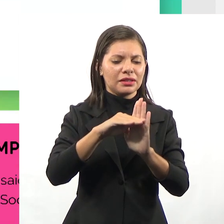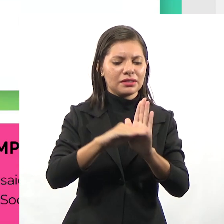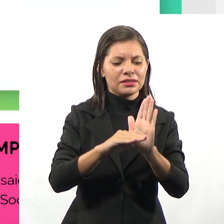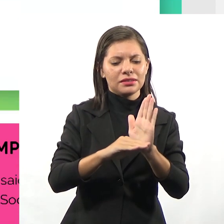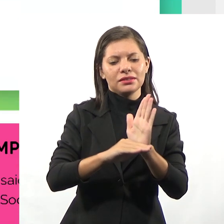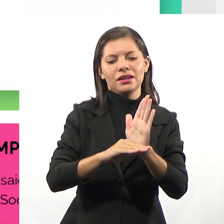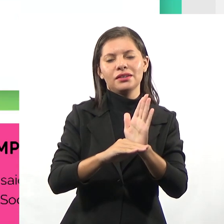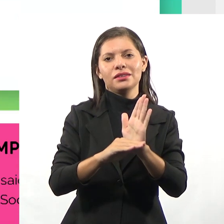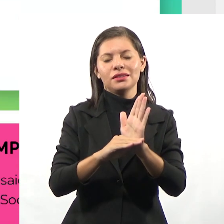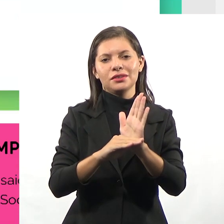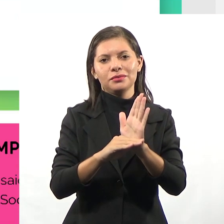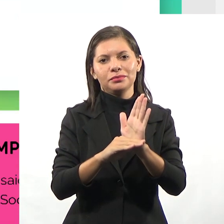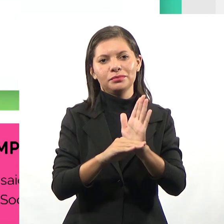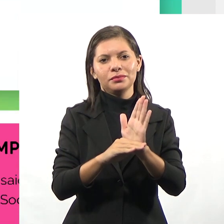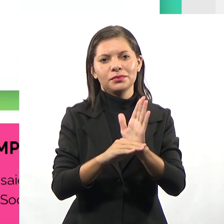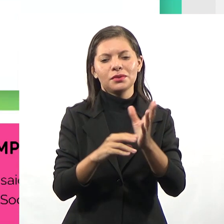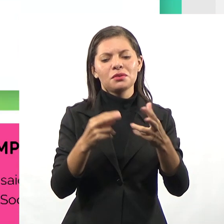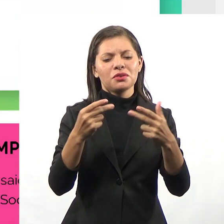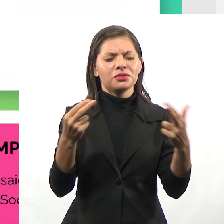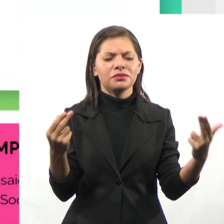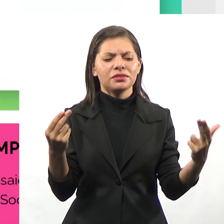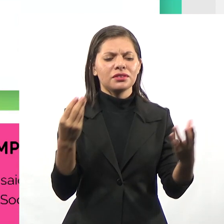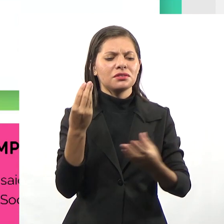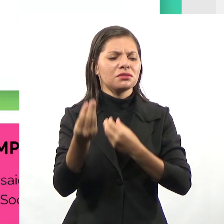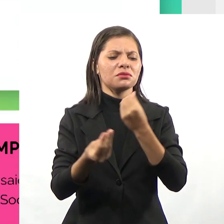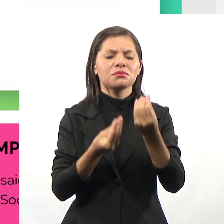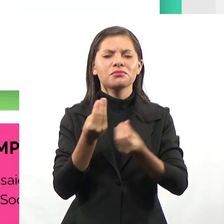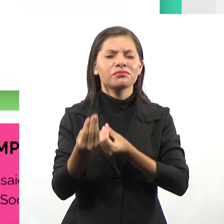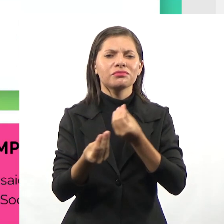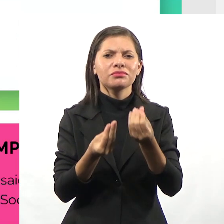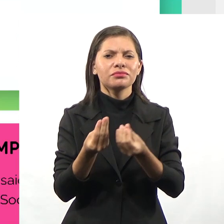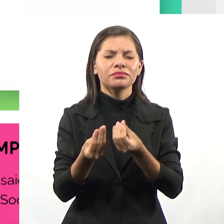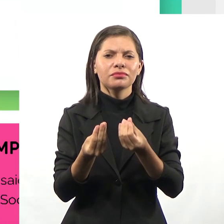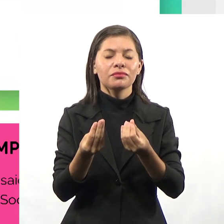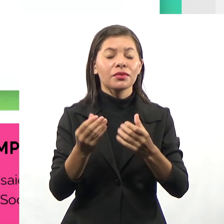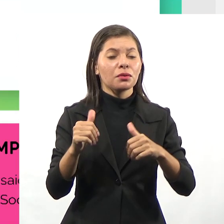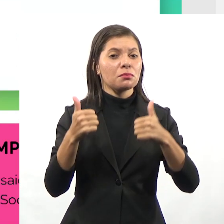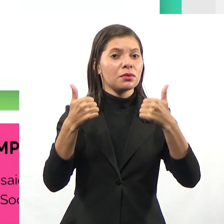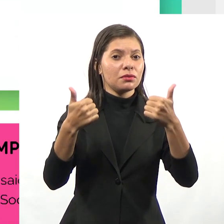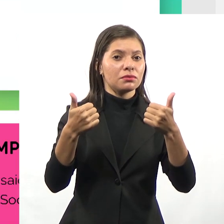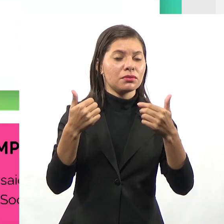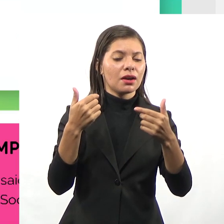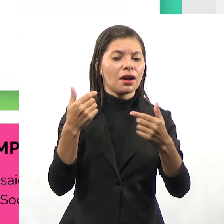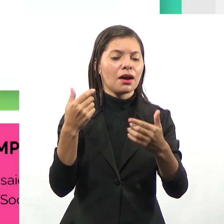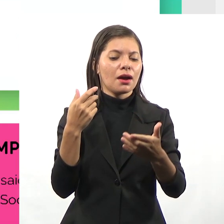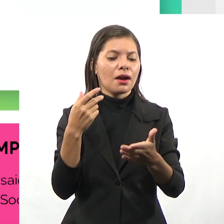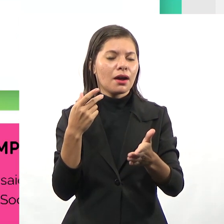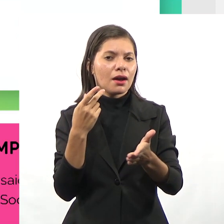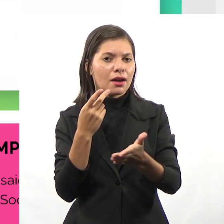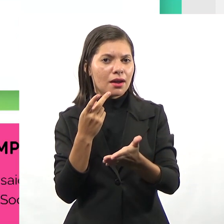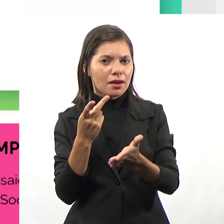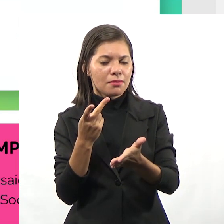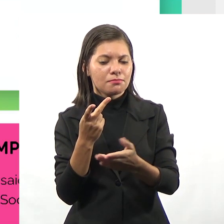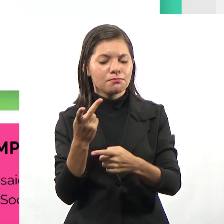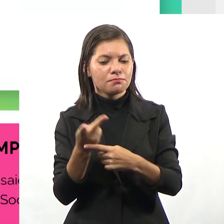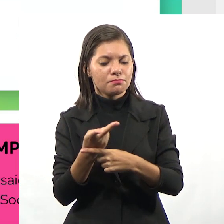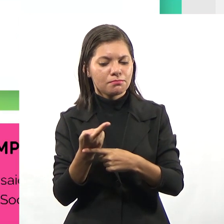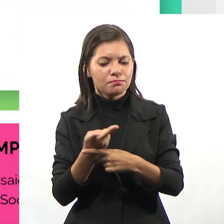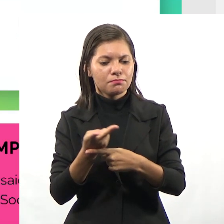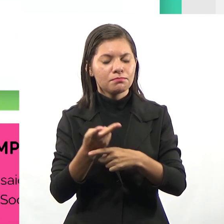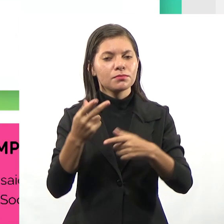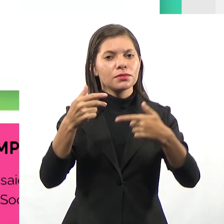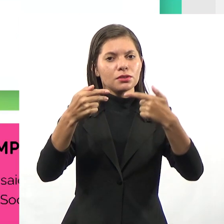só coxinha, frango? Qual que é a diferença? Como que eu consigo restringir ou melhorar a busca no